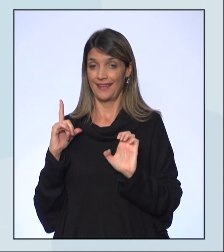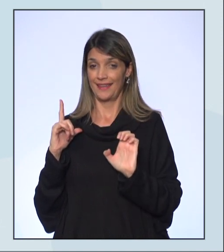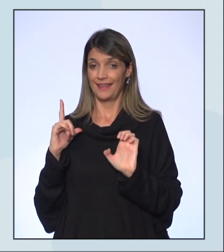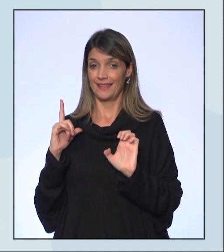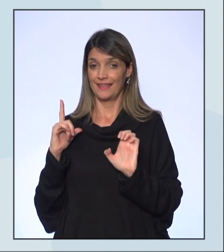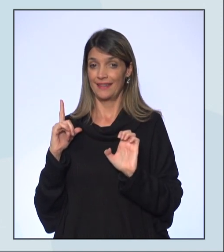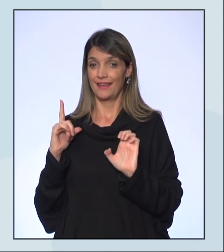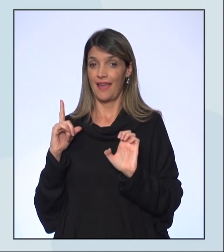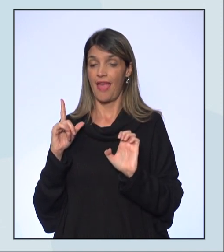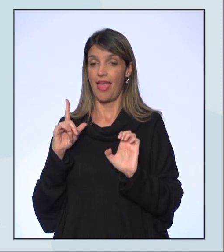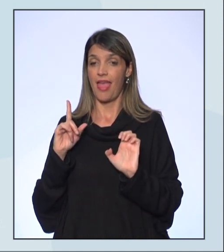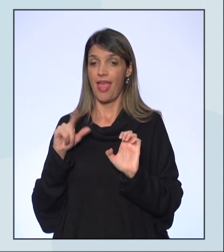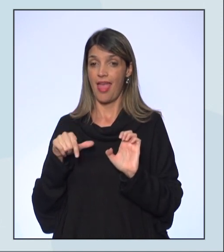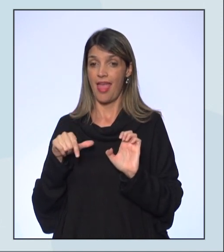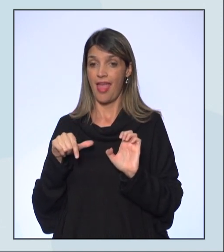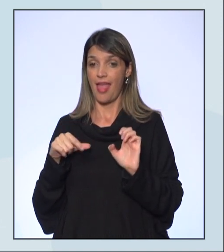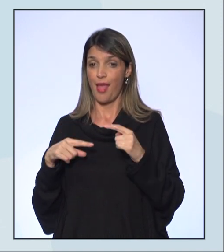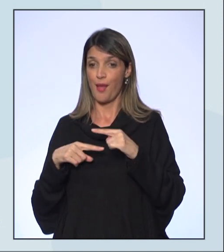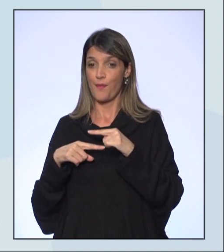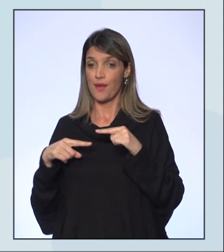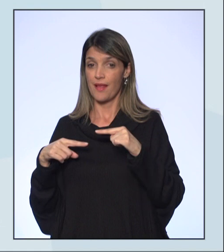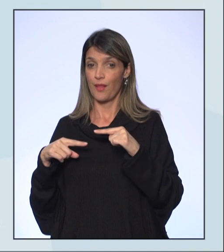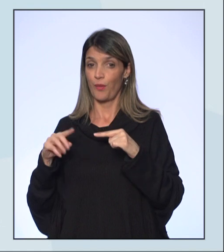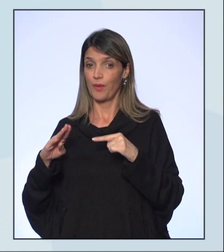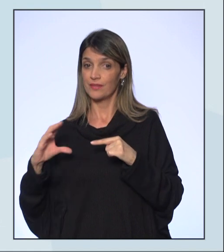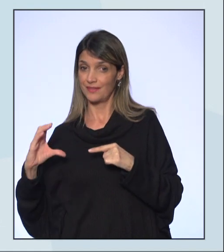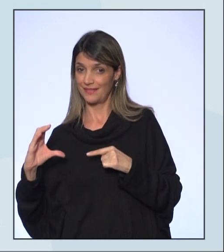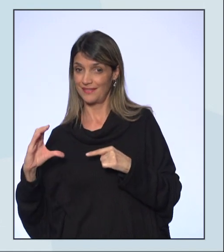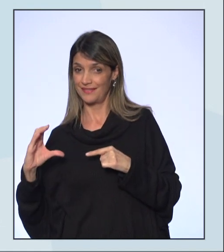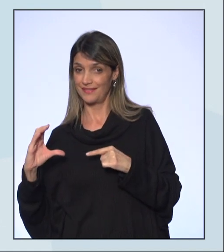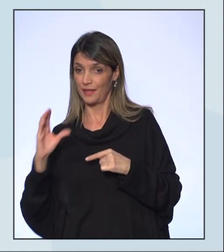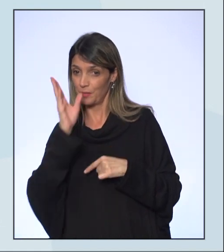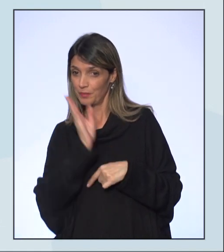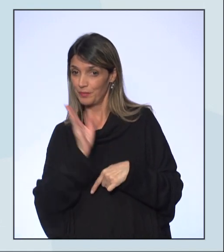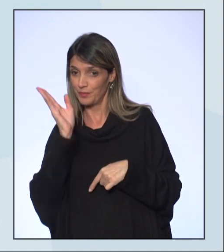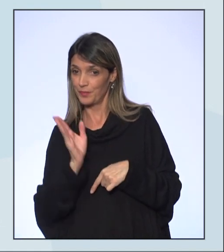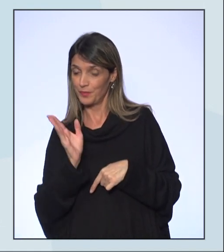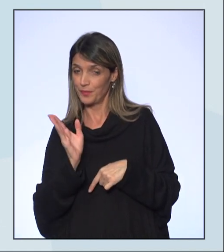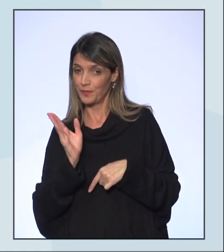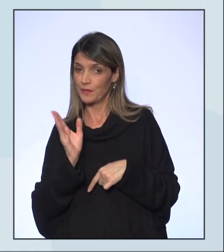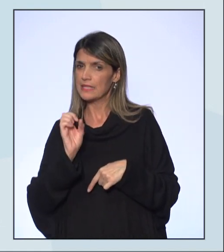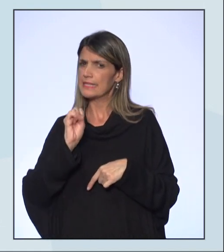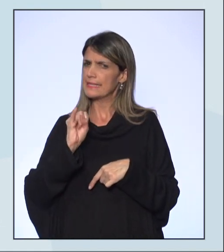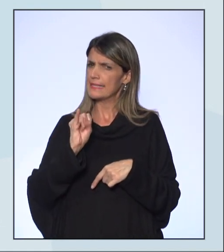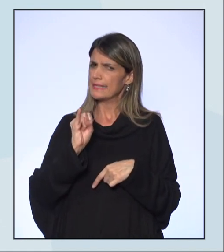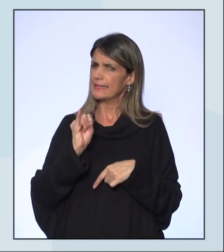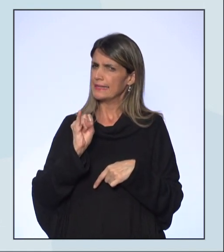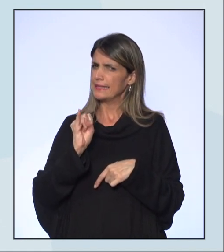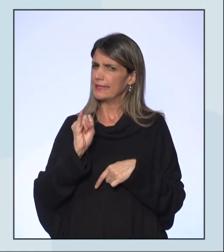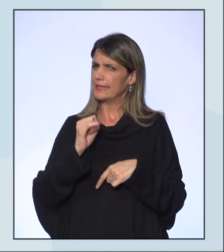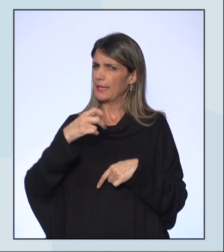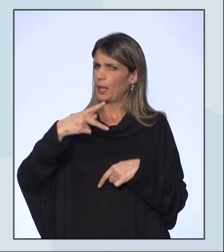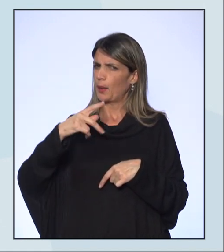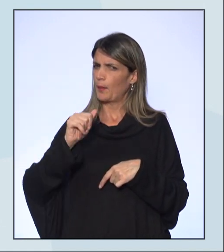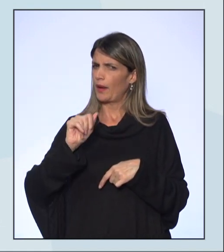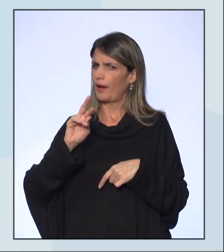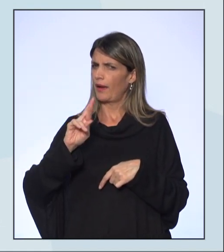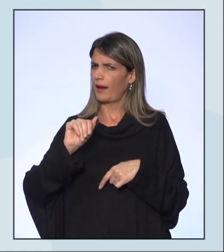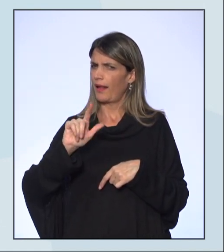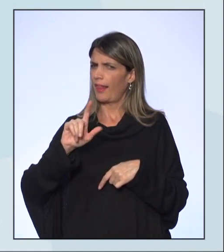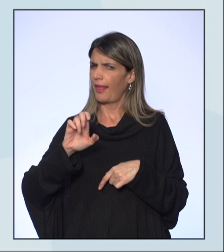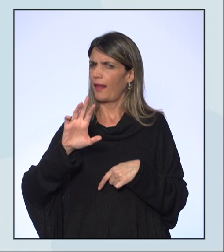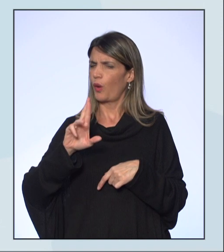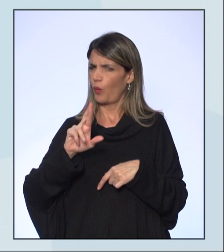DE é paralelo ao segmento BC. Se eles são paralelos, eu posso usar aquela relação de proporcionalidade, né? Isso,